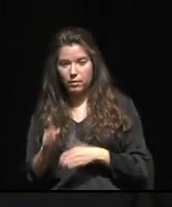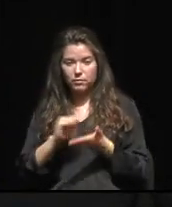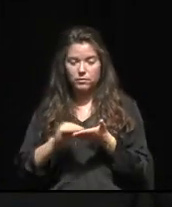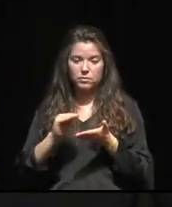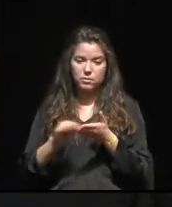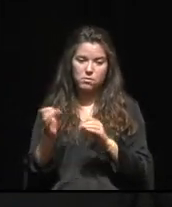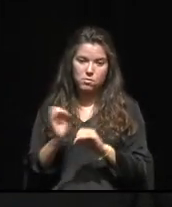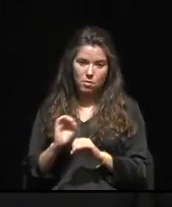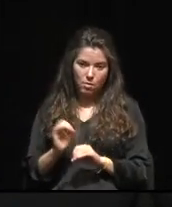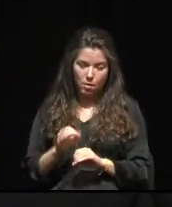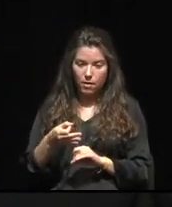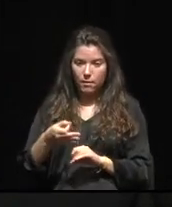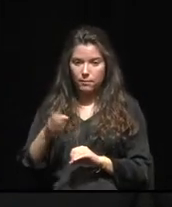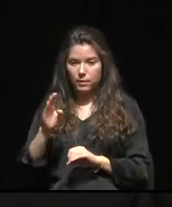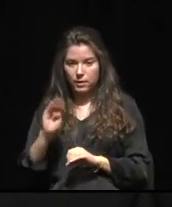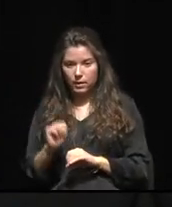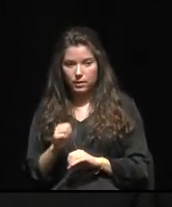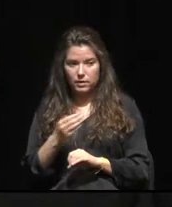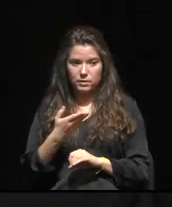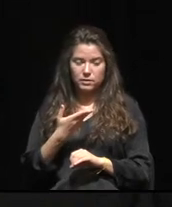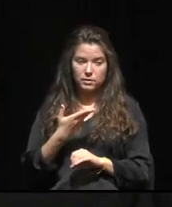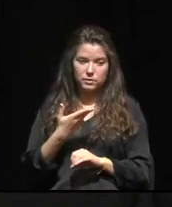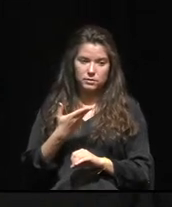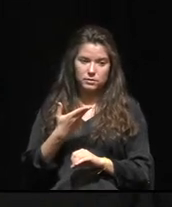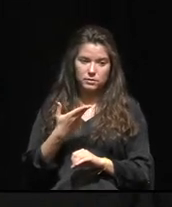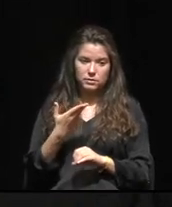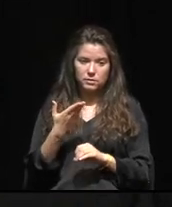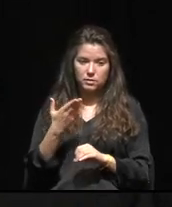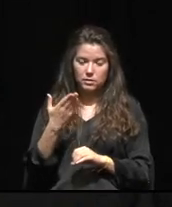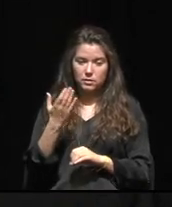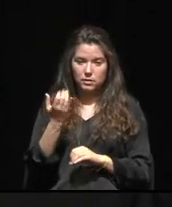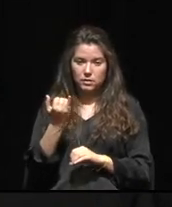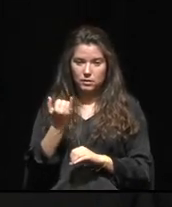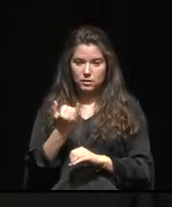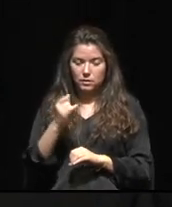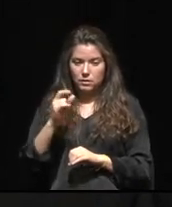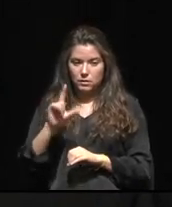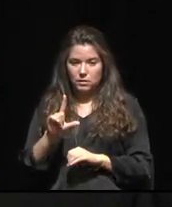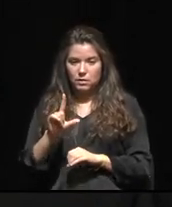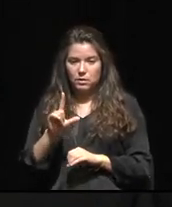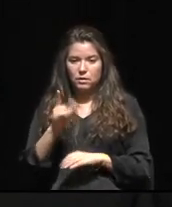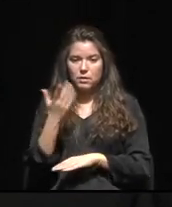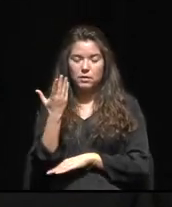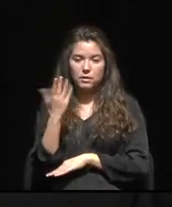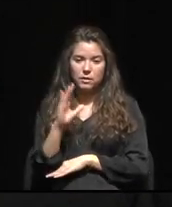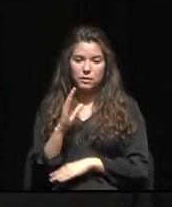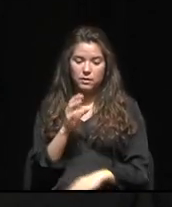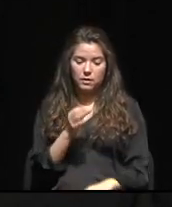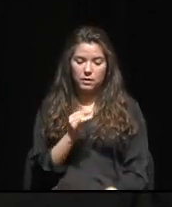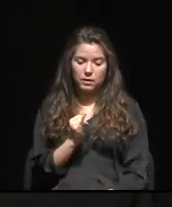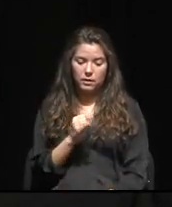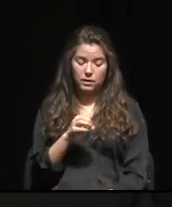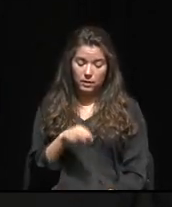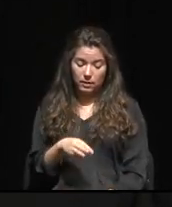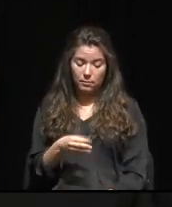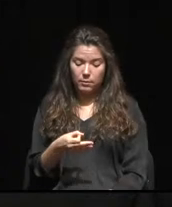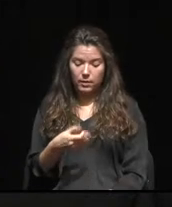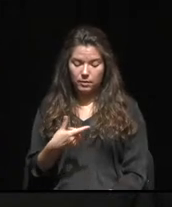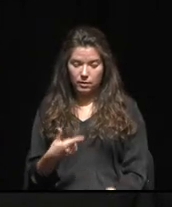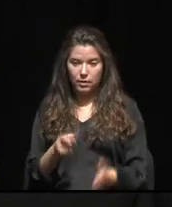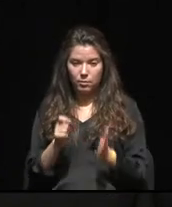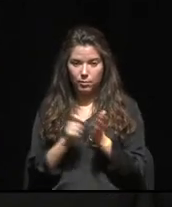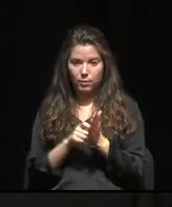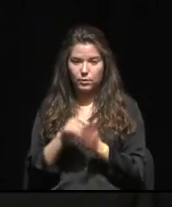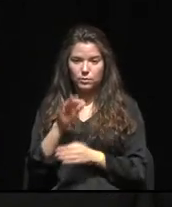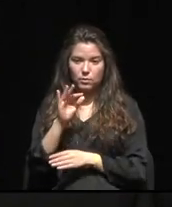não inscritos PS Pan iniciativa liberal e mpt aprovado ponto qu